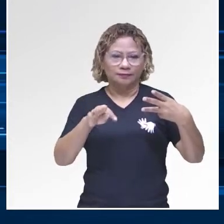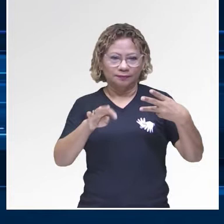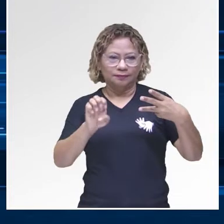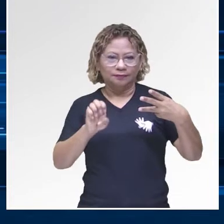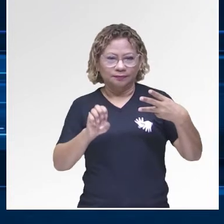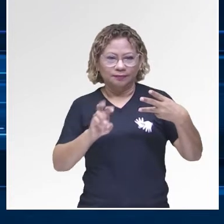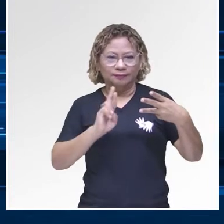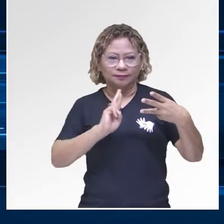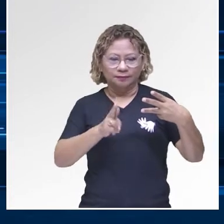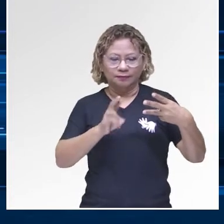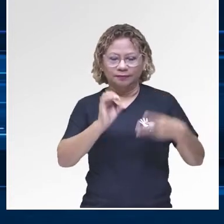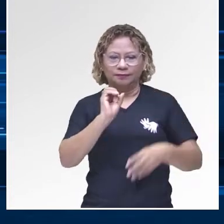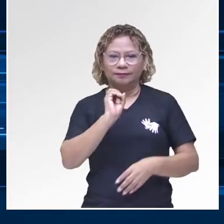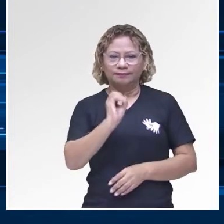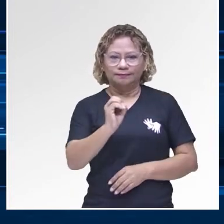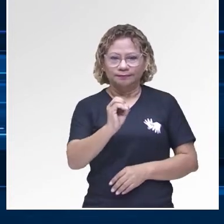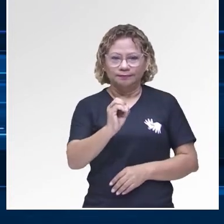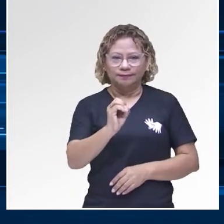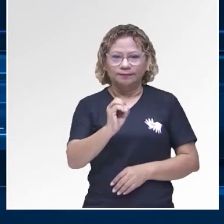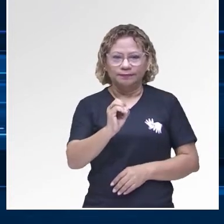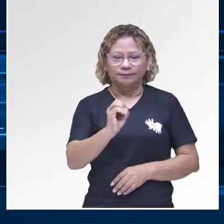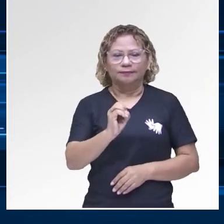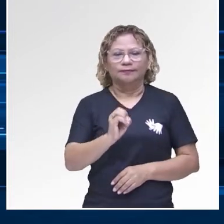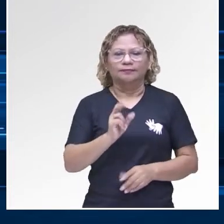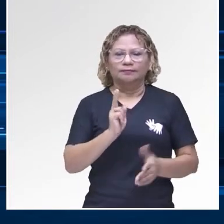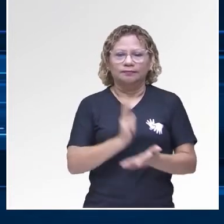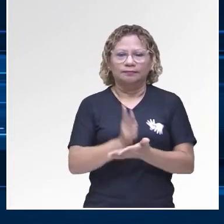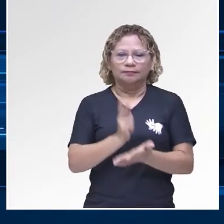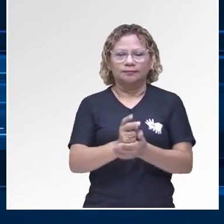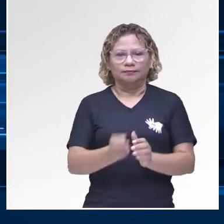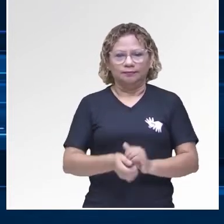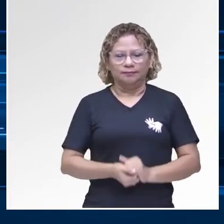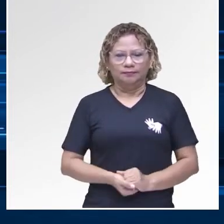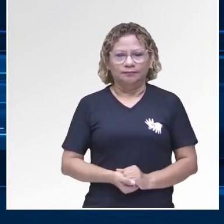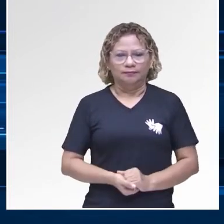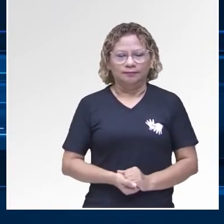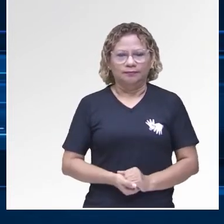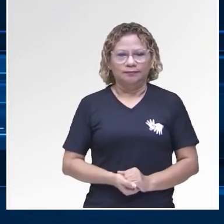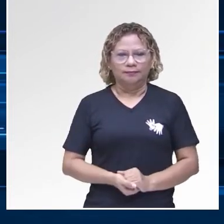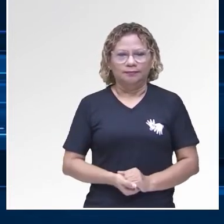ela é nula, ou seja, ela vale igual a zero. Muito bem.